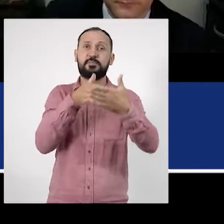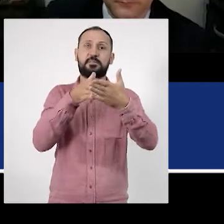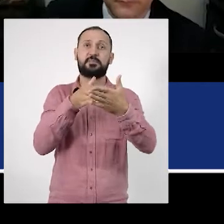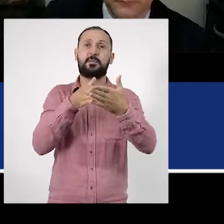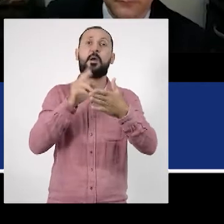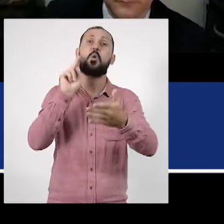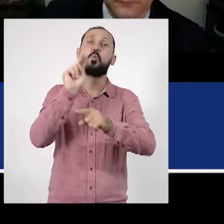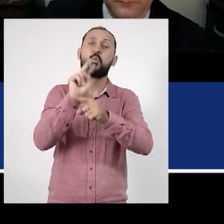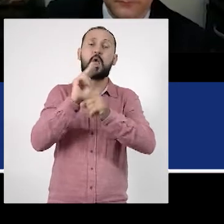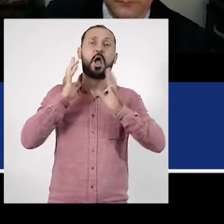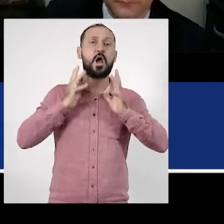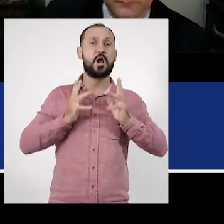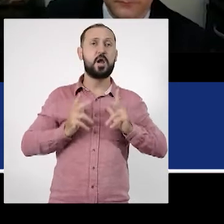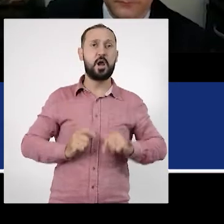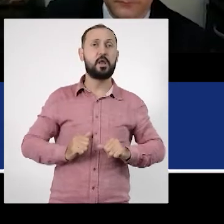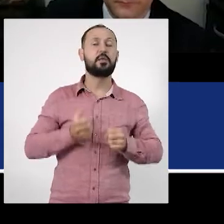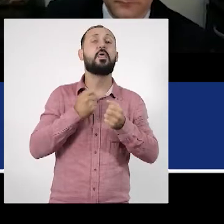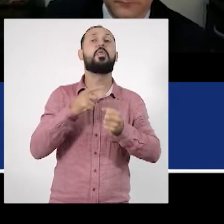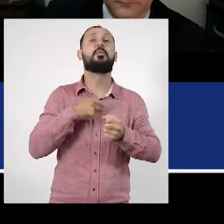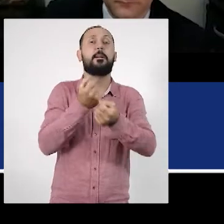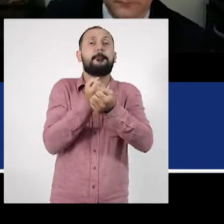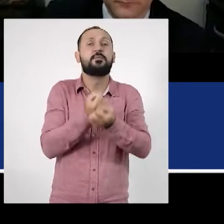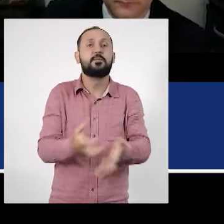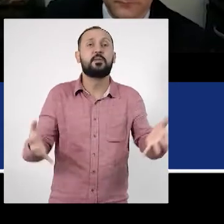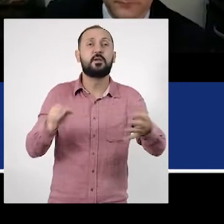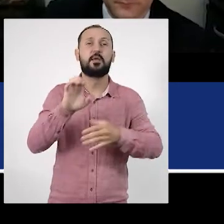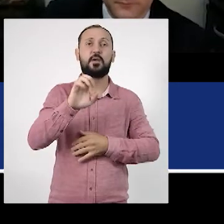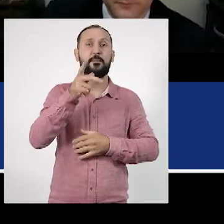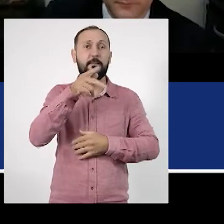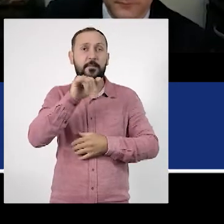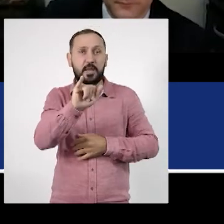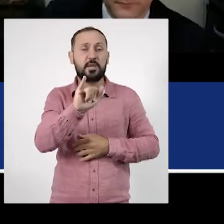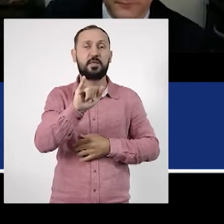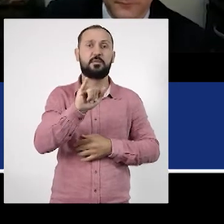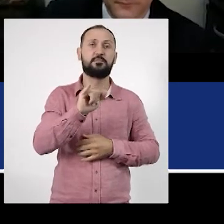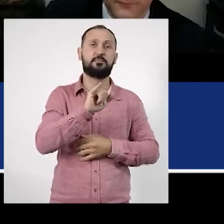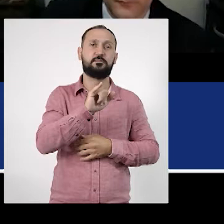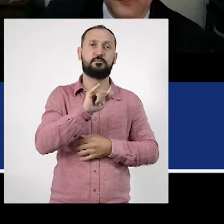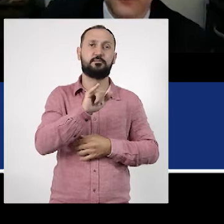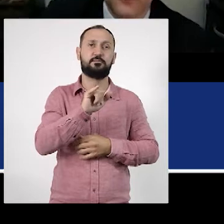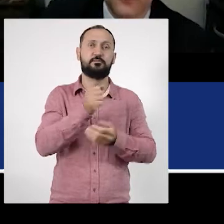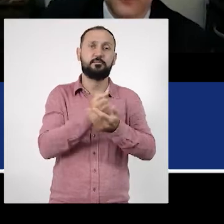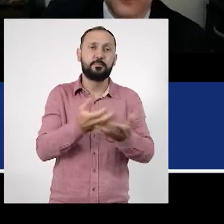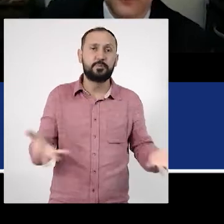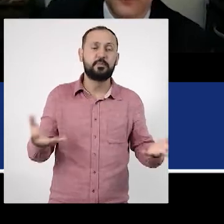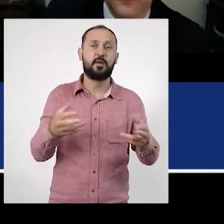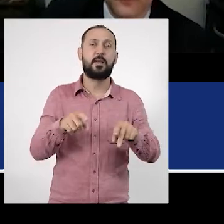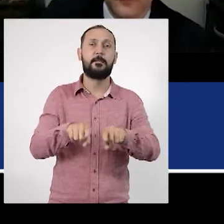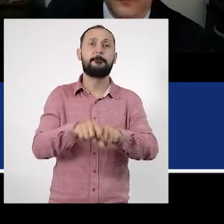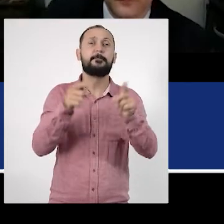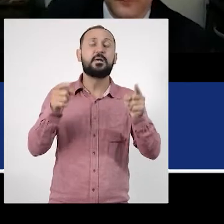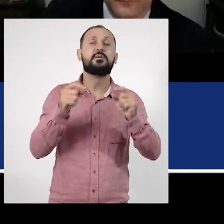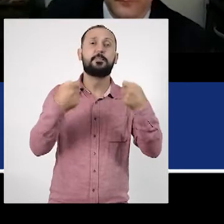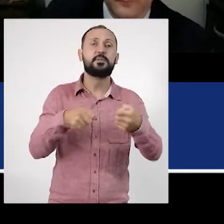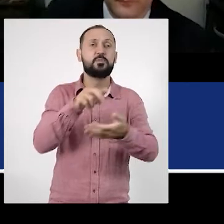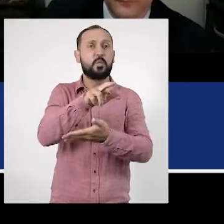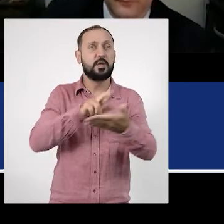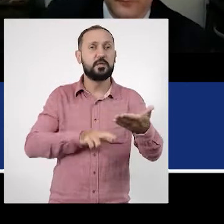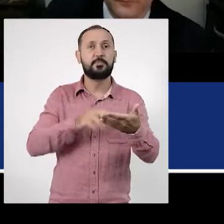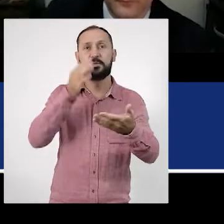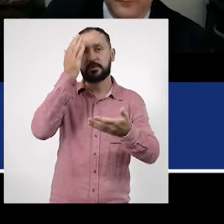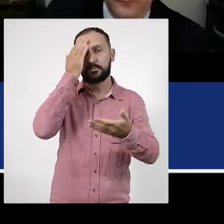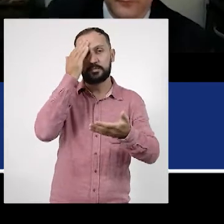e distribuição de EPIs, equipamentos de proteção individual. Agora, nós precisamos de um relatório